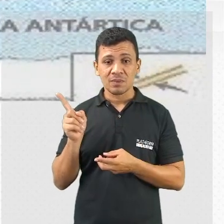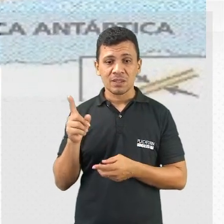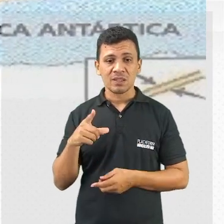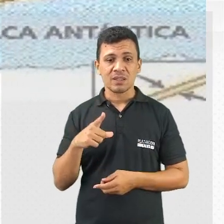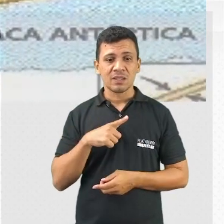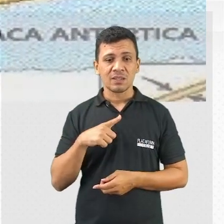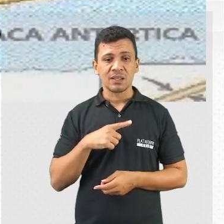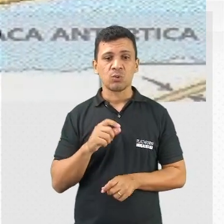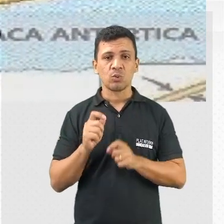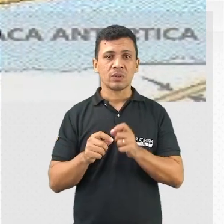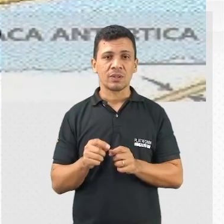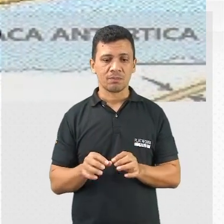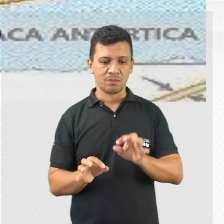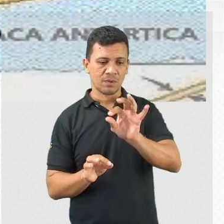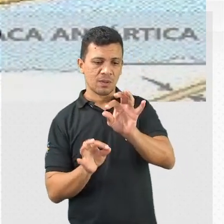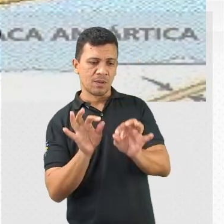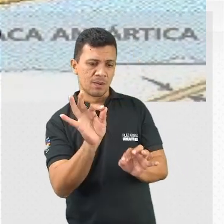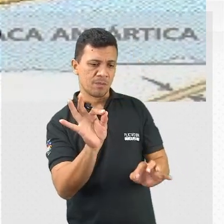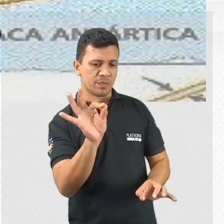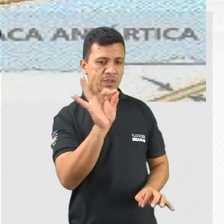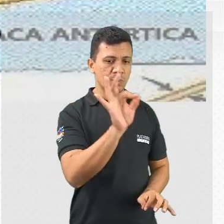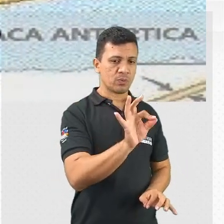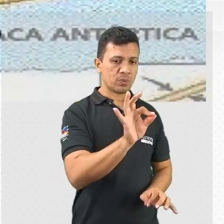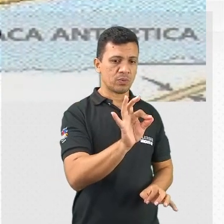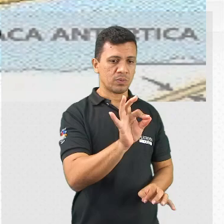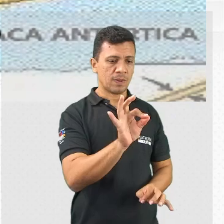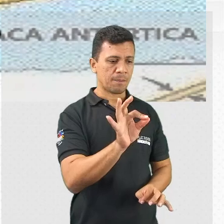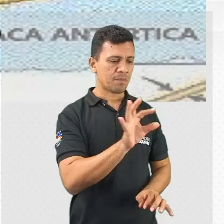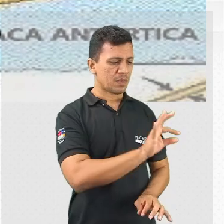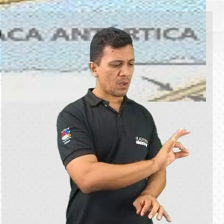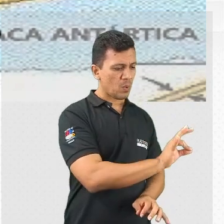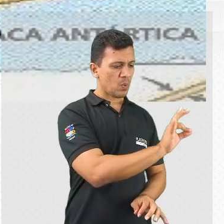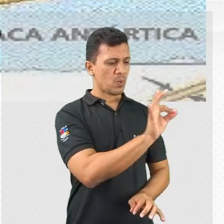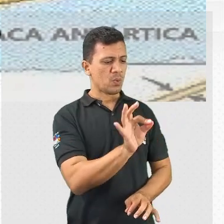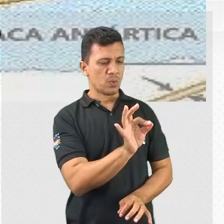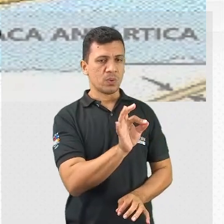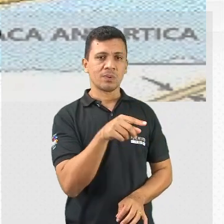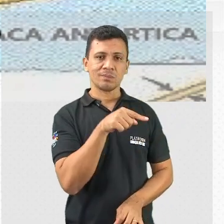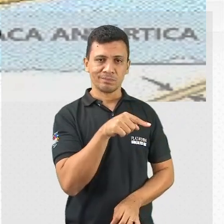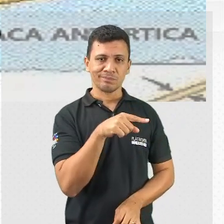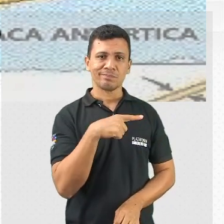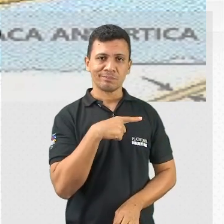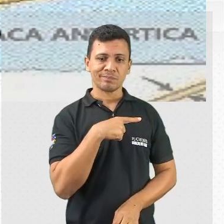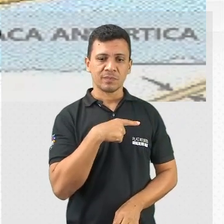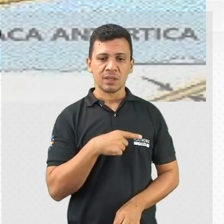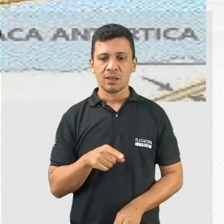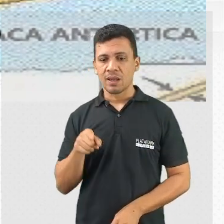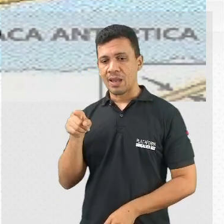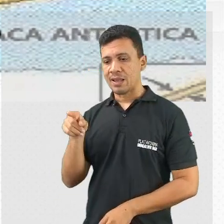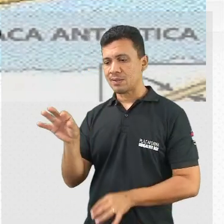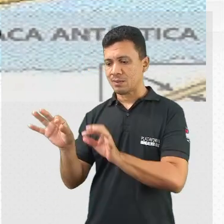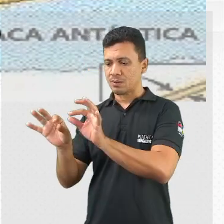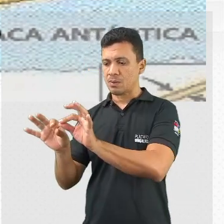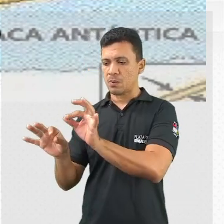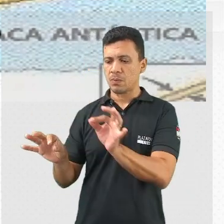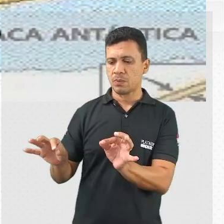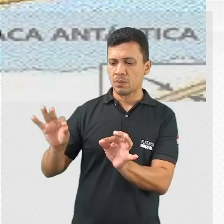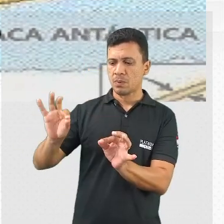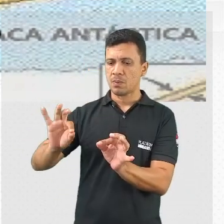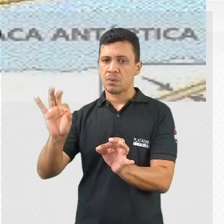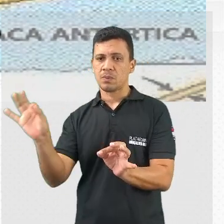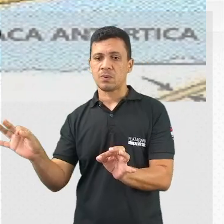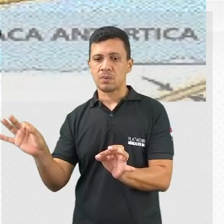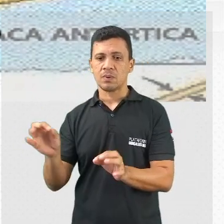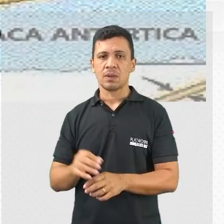umas setinhas. Ó, aqui, por exemplo, ó, tá? Eu tenho, por exemplo, essas setinhas, tá certo?